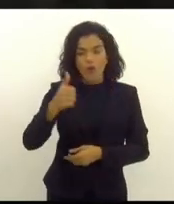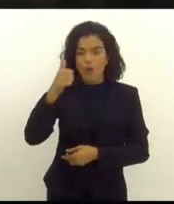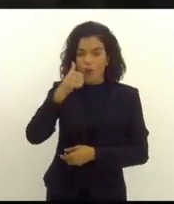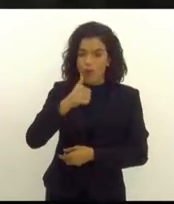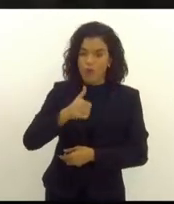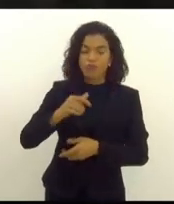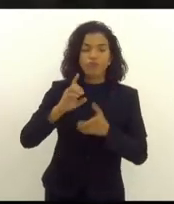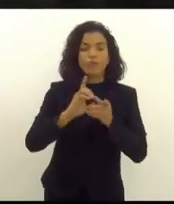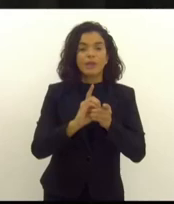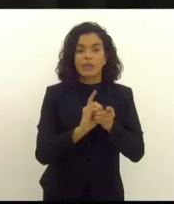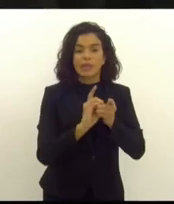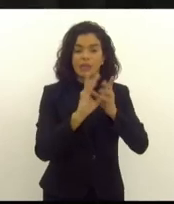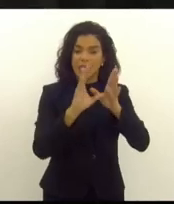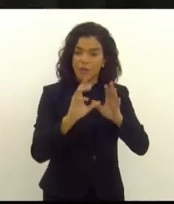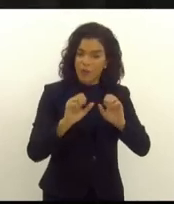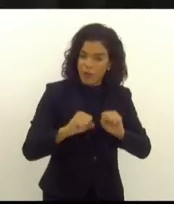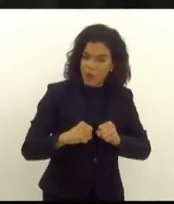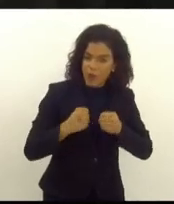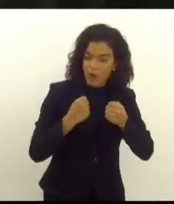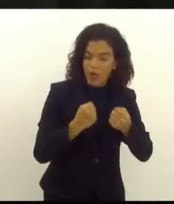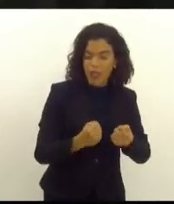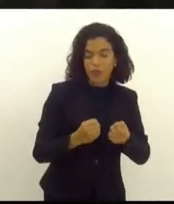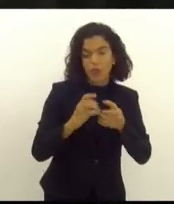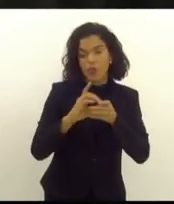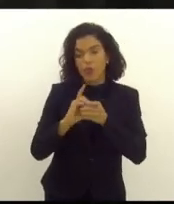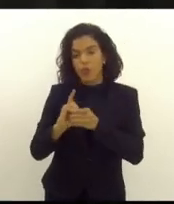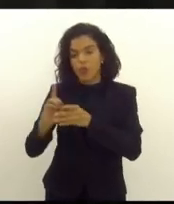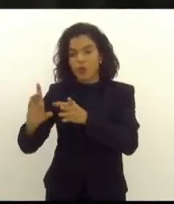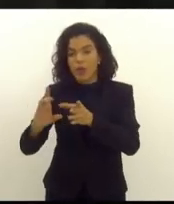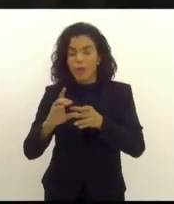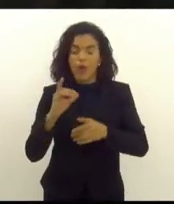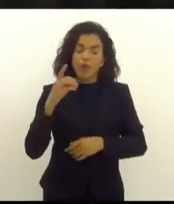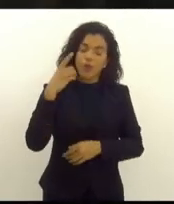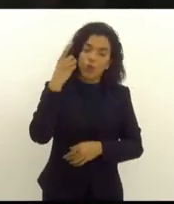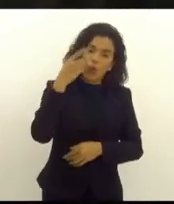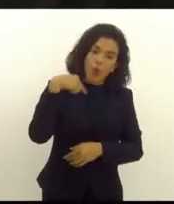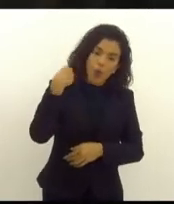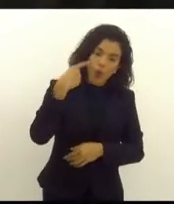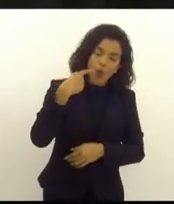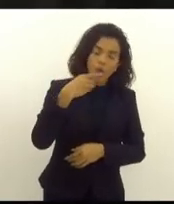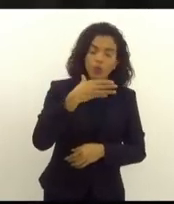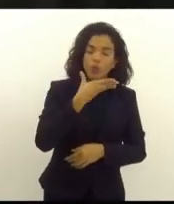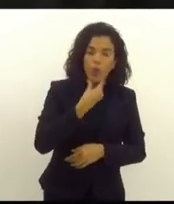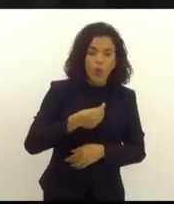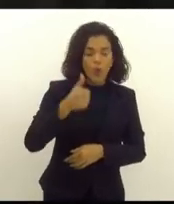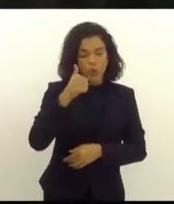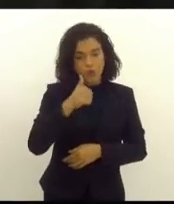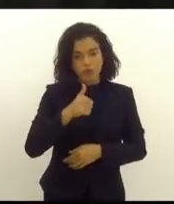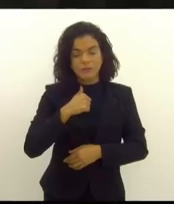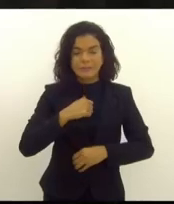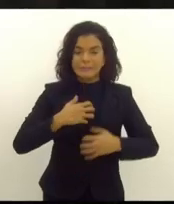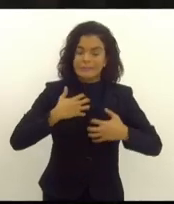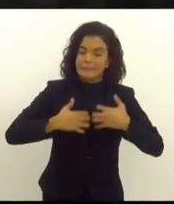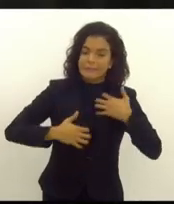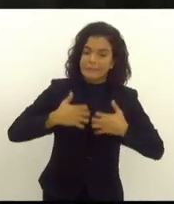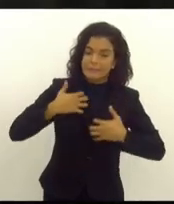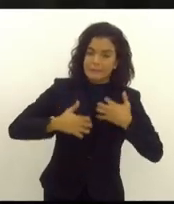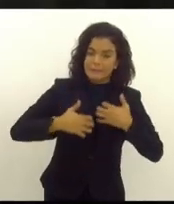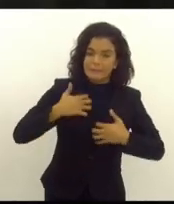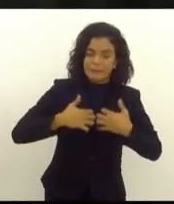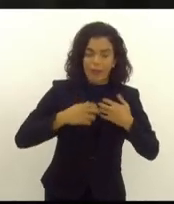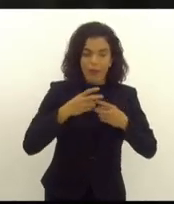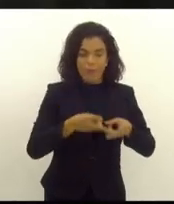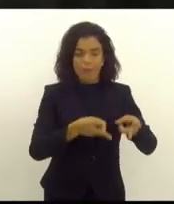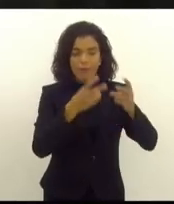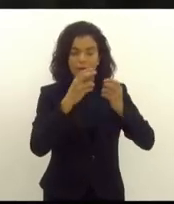Democratas todos e todas aquelas que se indignam diante da Injustiça para um